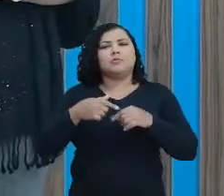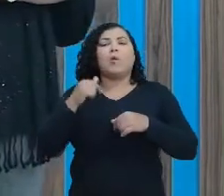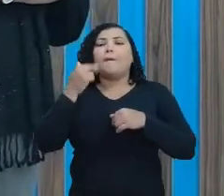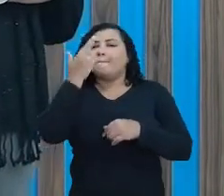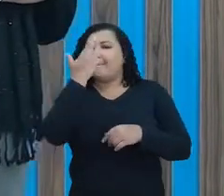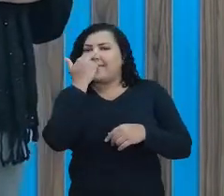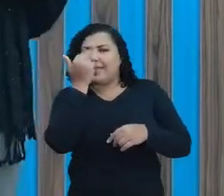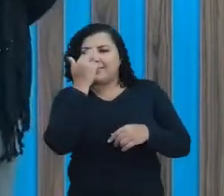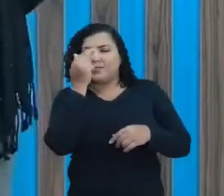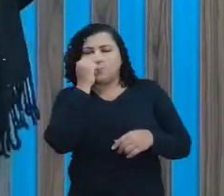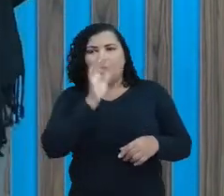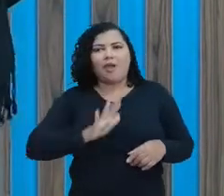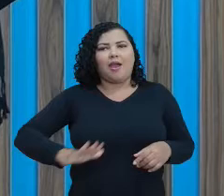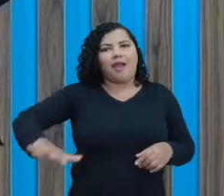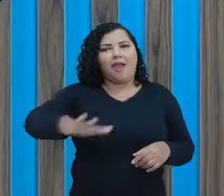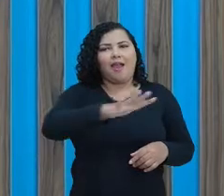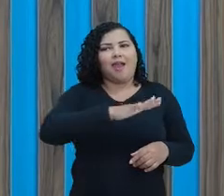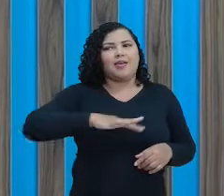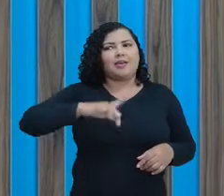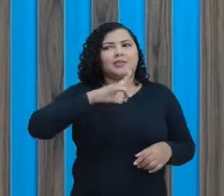ele vai ter